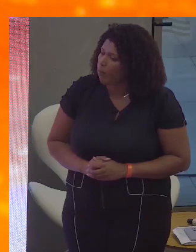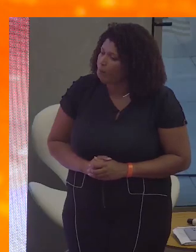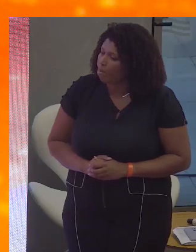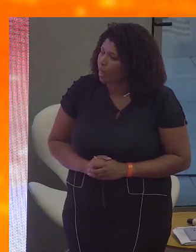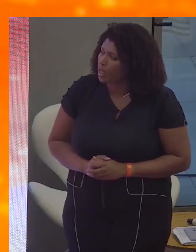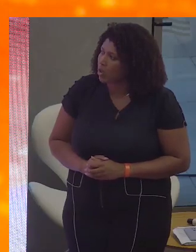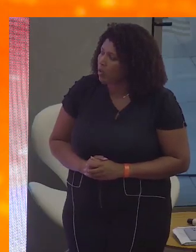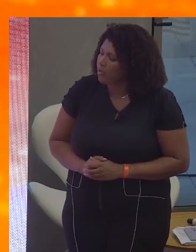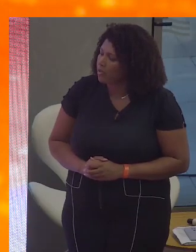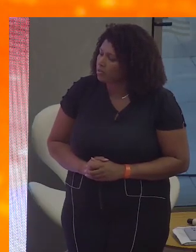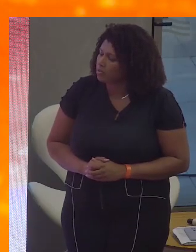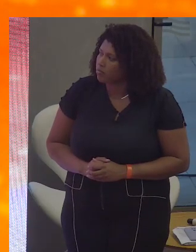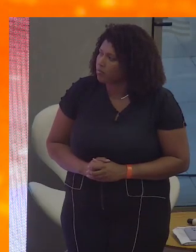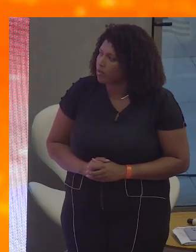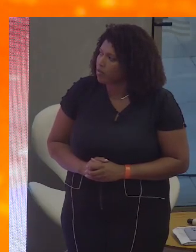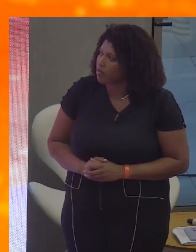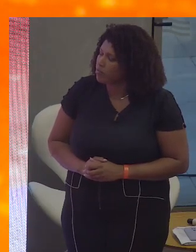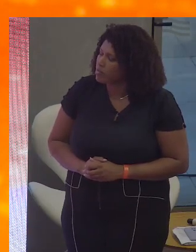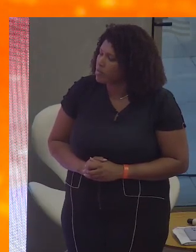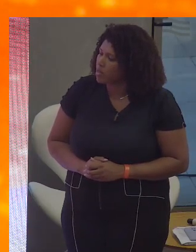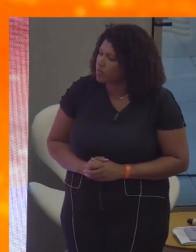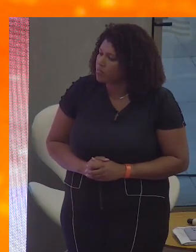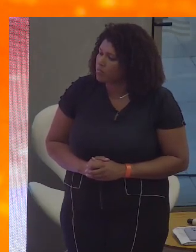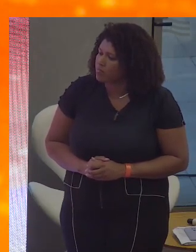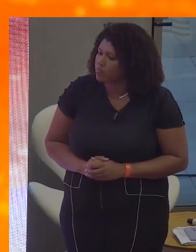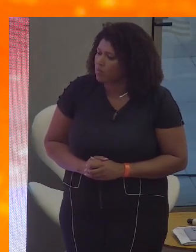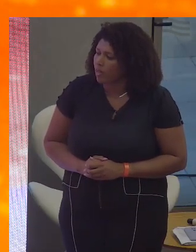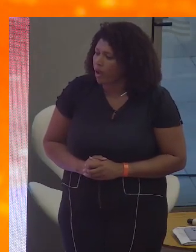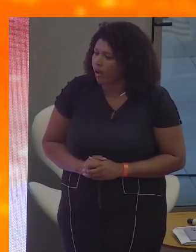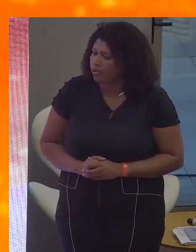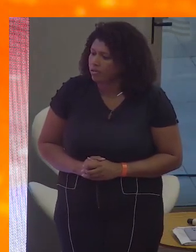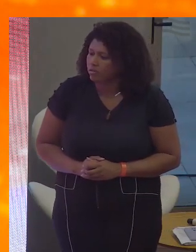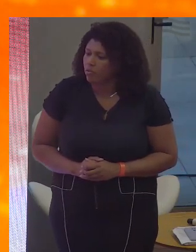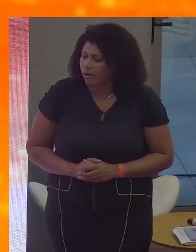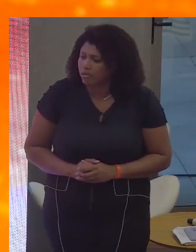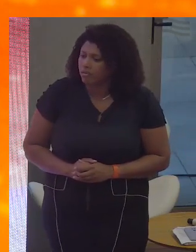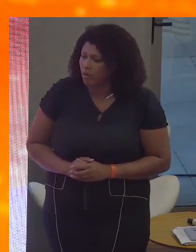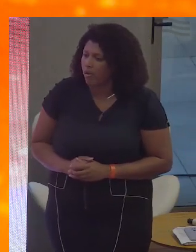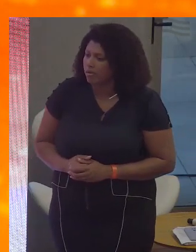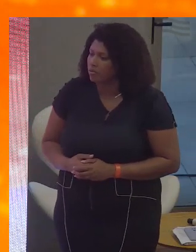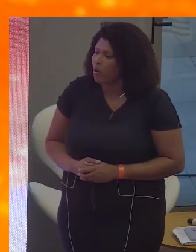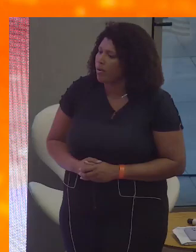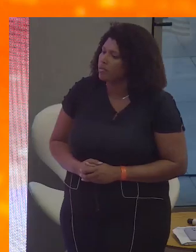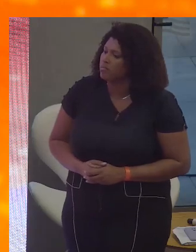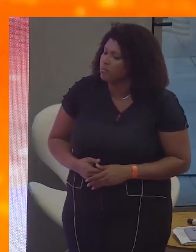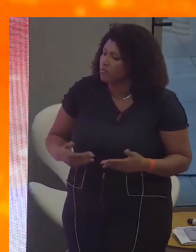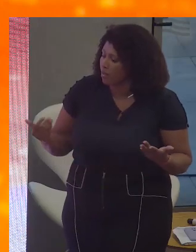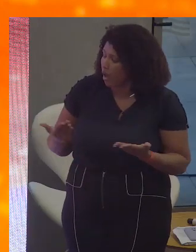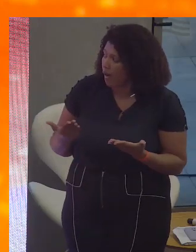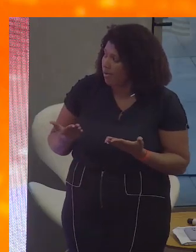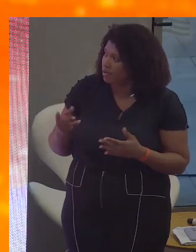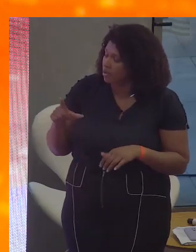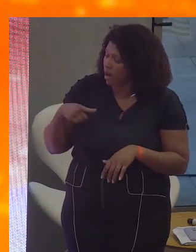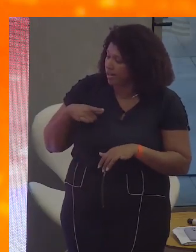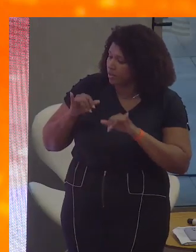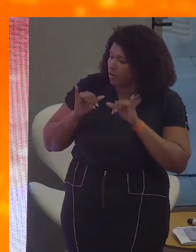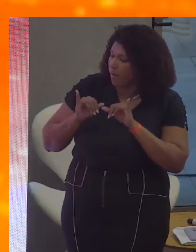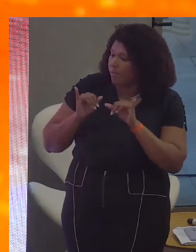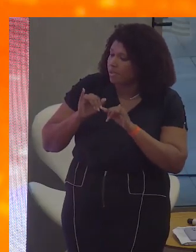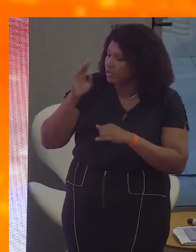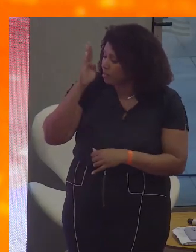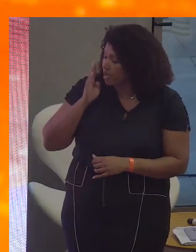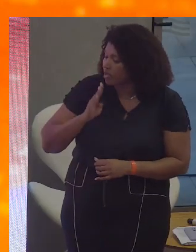Tá? A apresentação, eu acho que vai estar disponibilizada para todos vocês. E aí, o que a gente tem, por